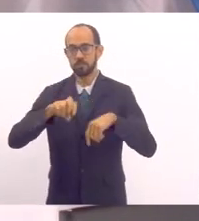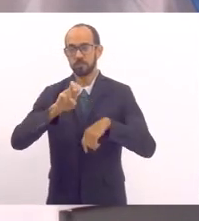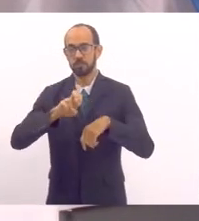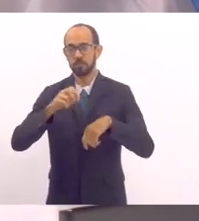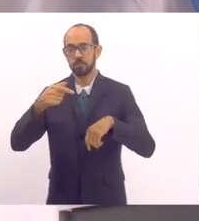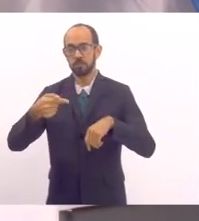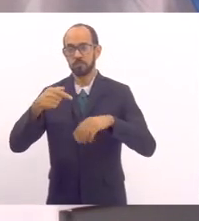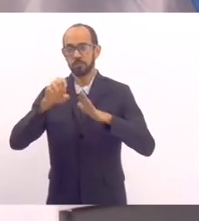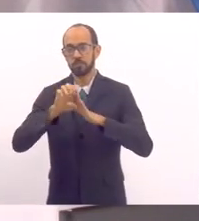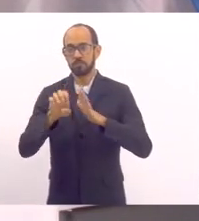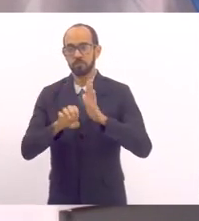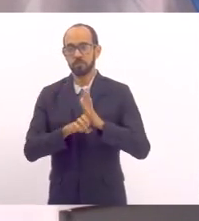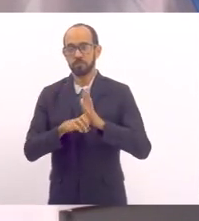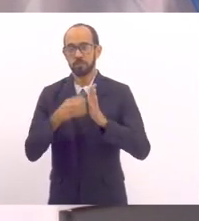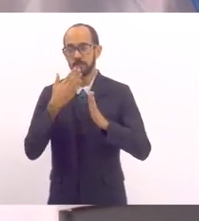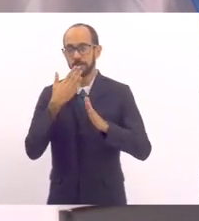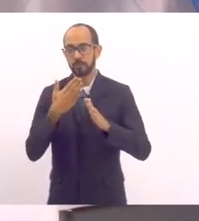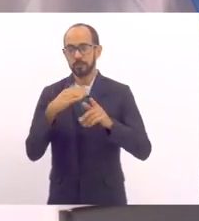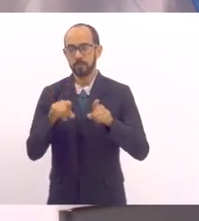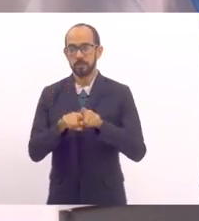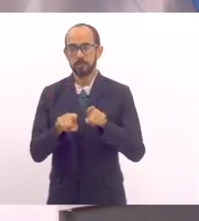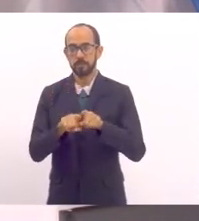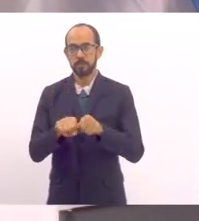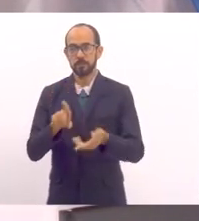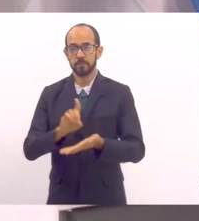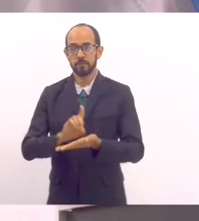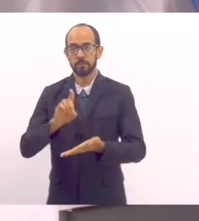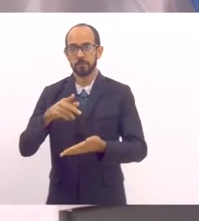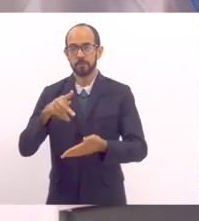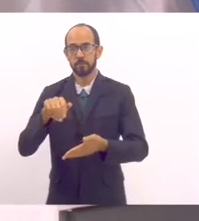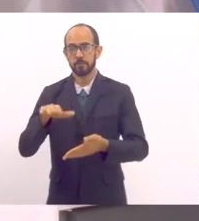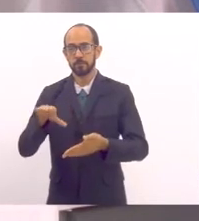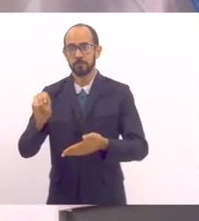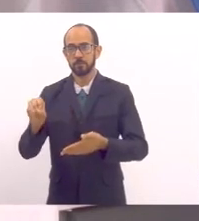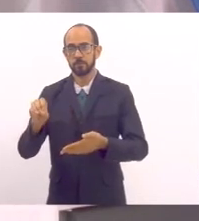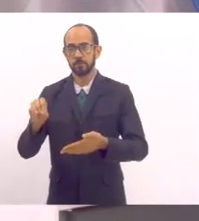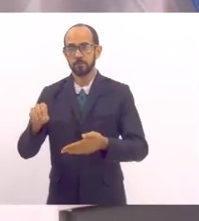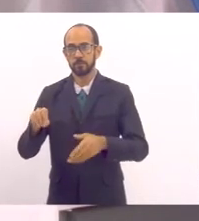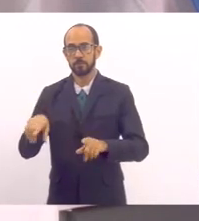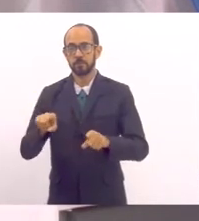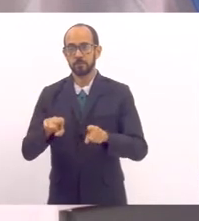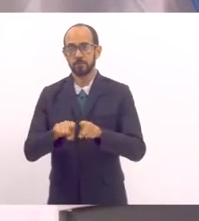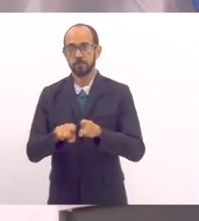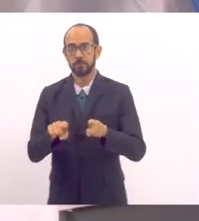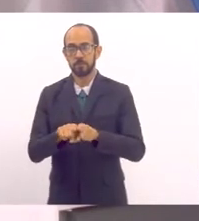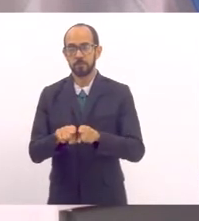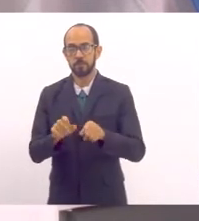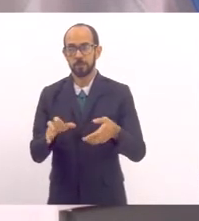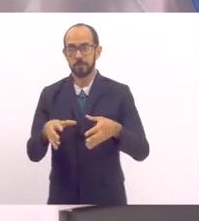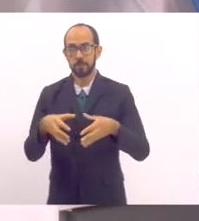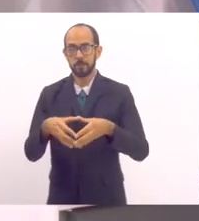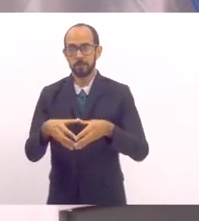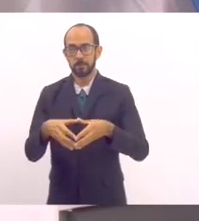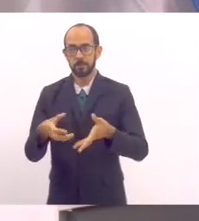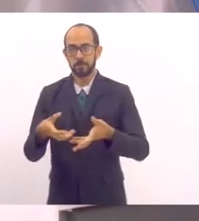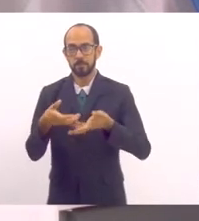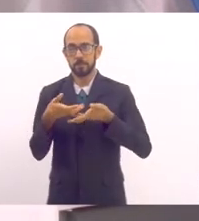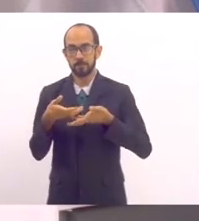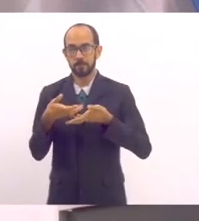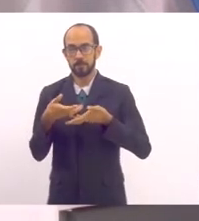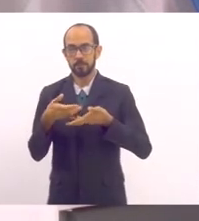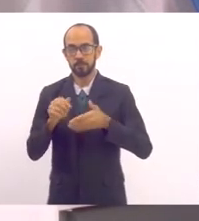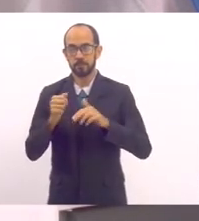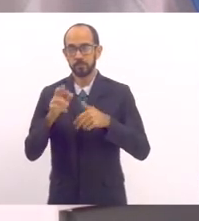57, eu queria solicitar ao doutor Paulo que a comissão recebesse uma resposta